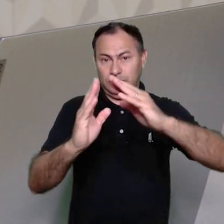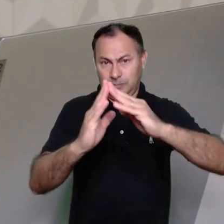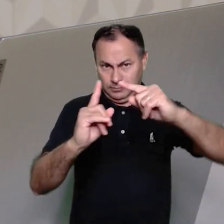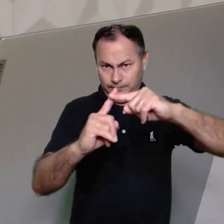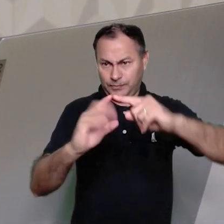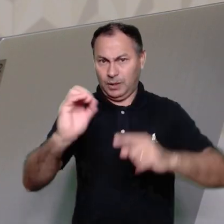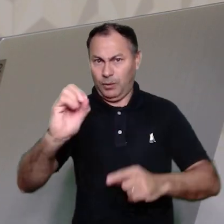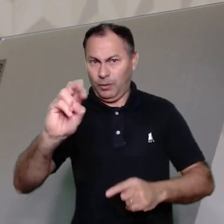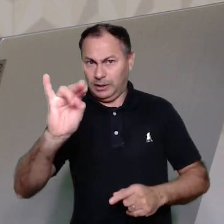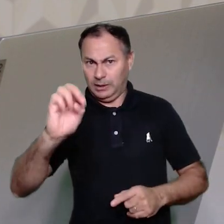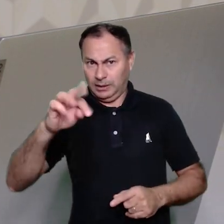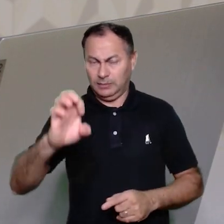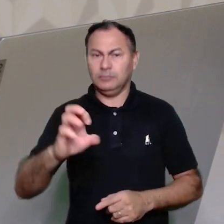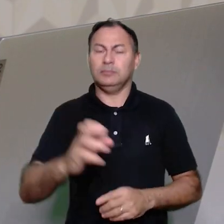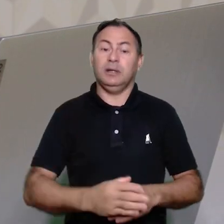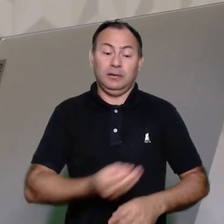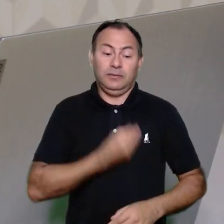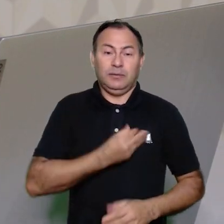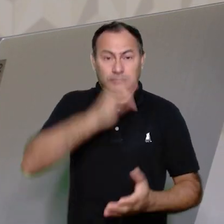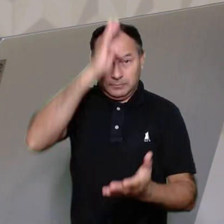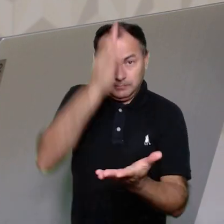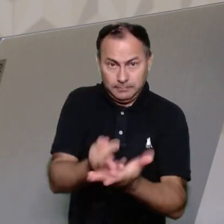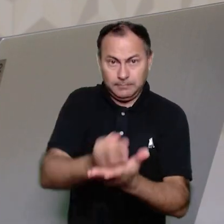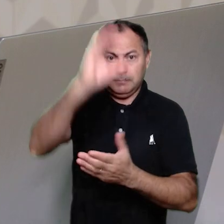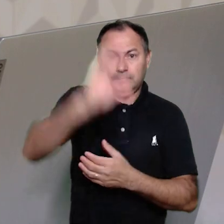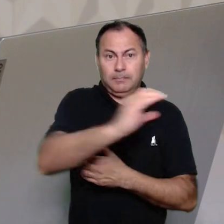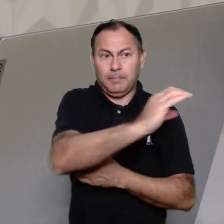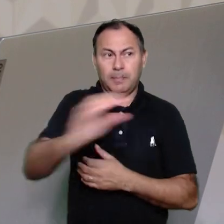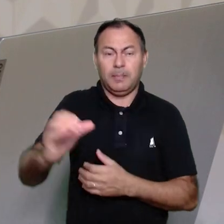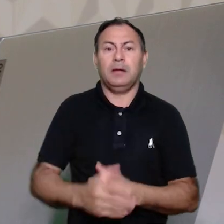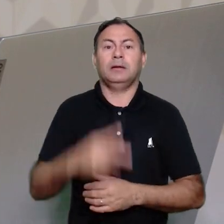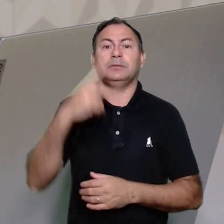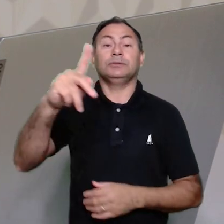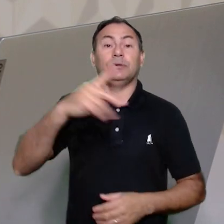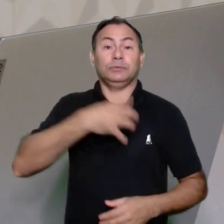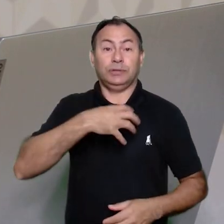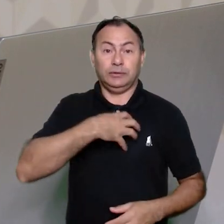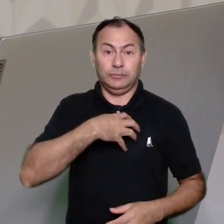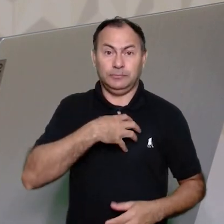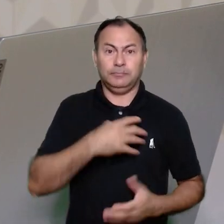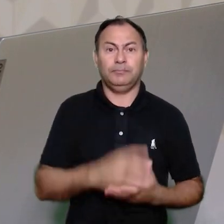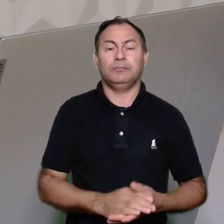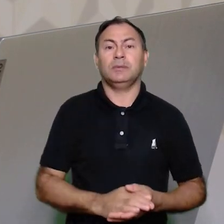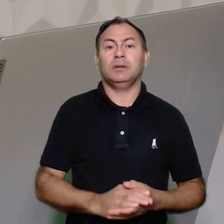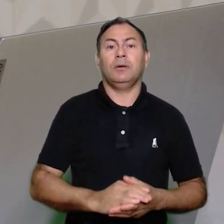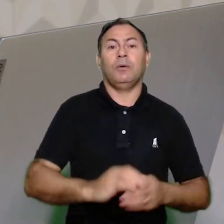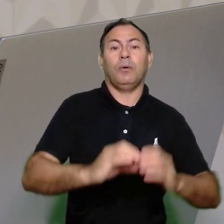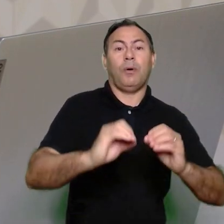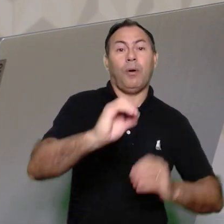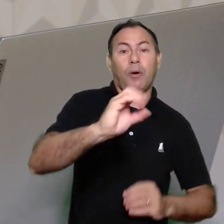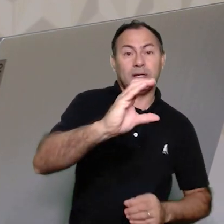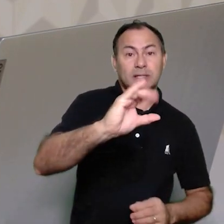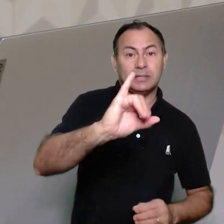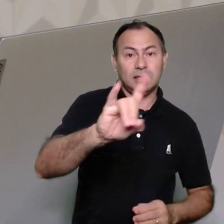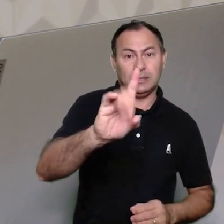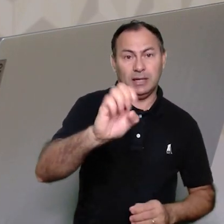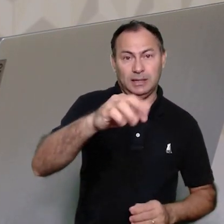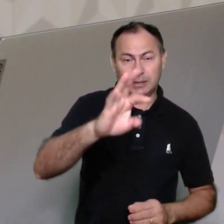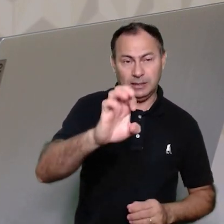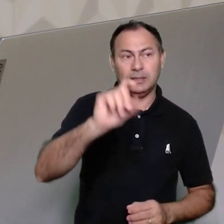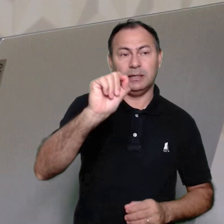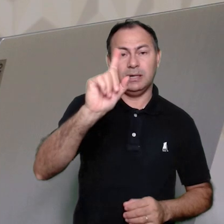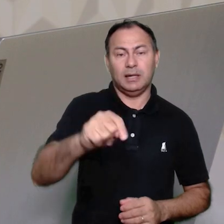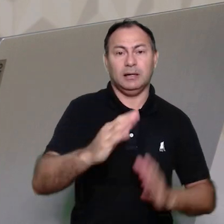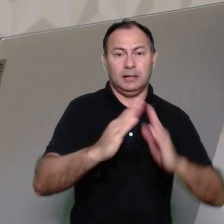elas vivem a sua fé católica, da sua forma. O Ocidente, que